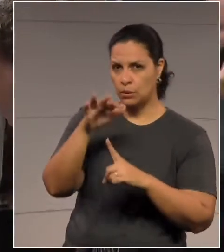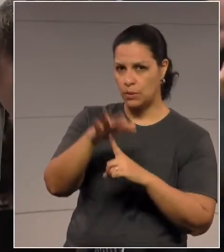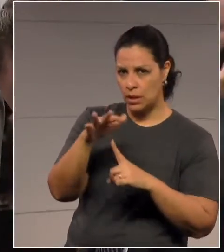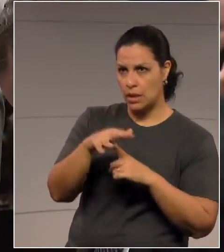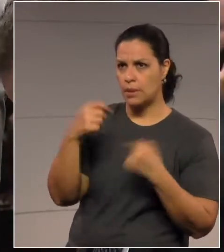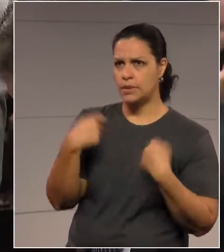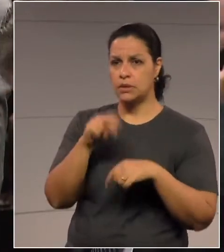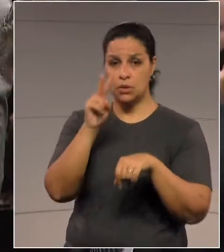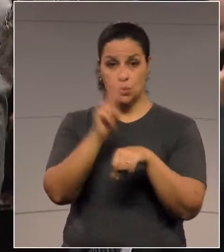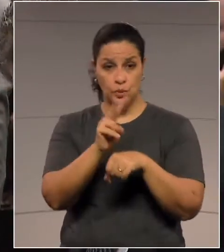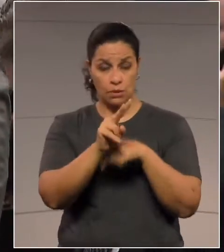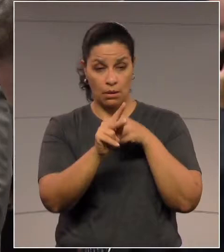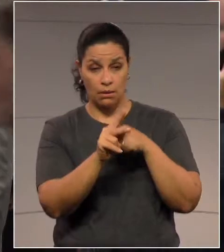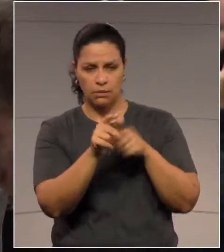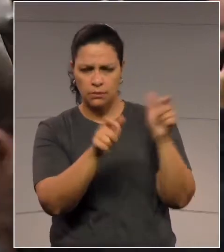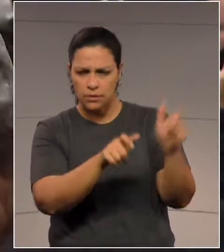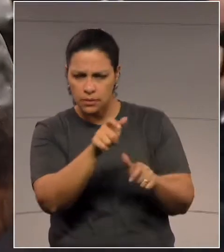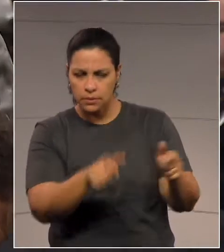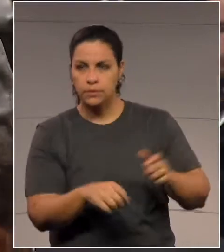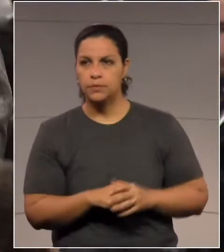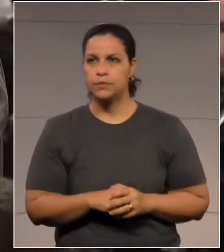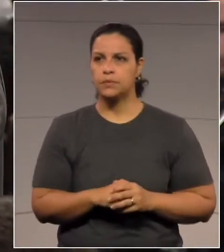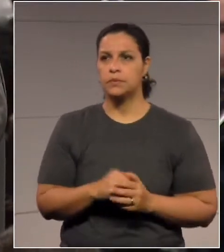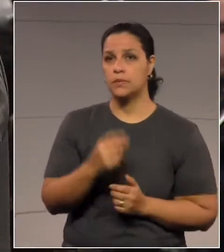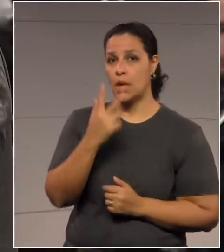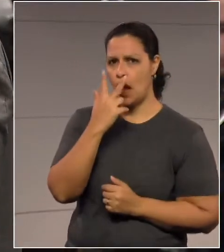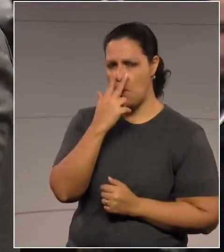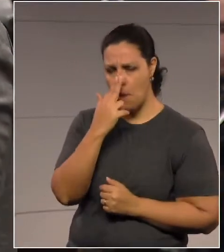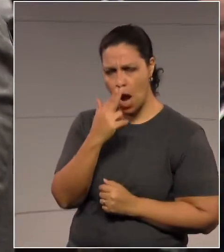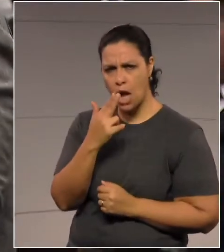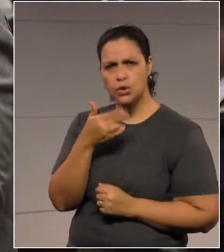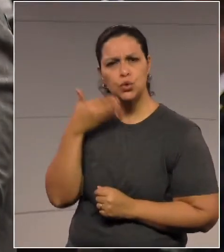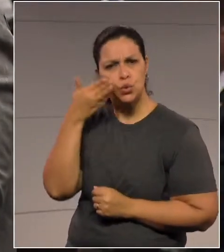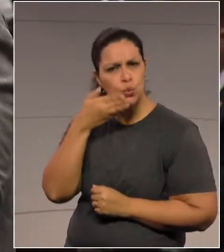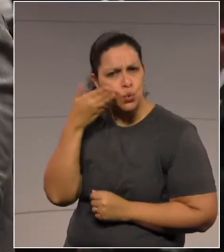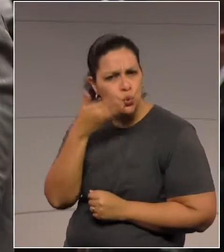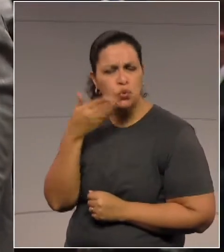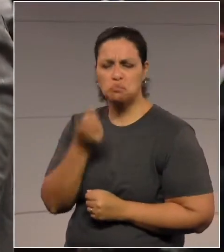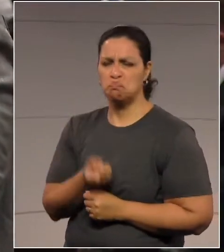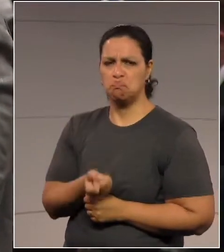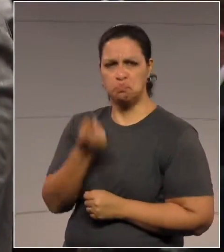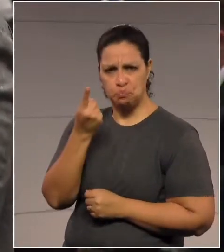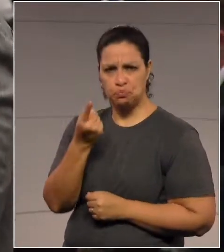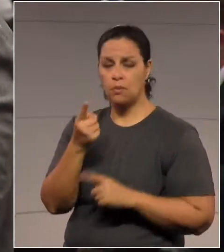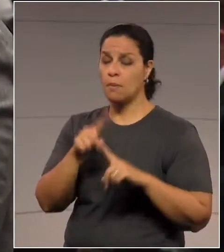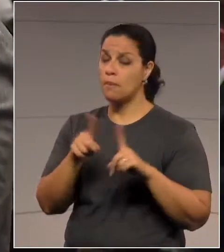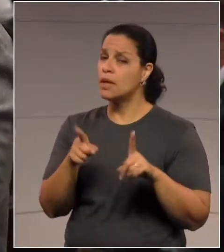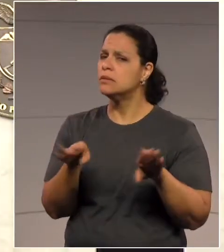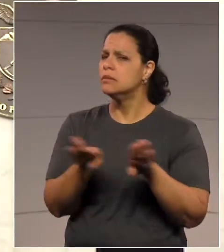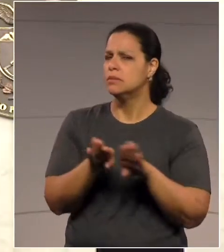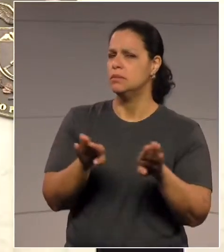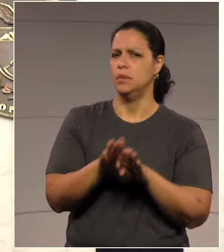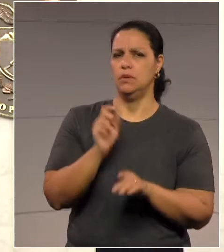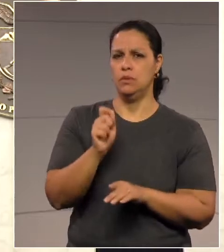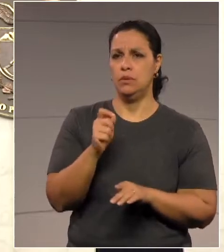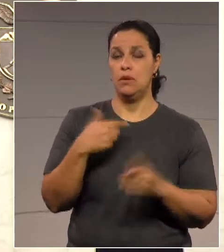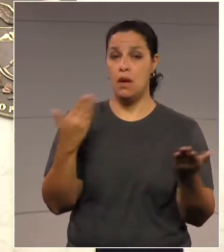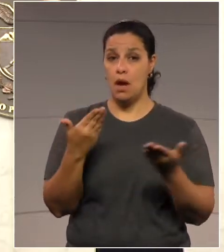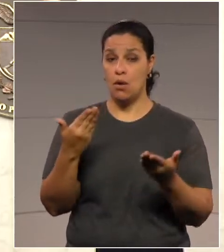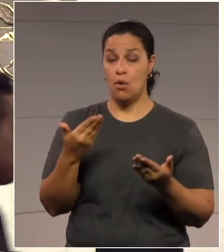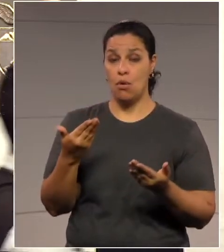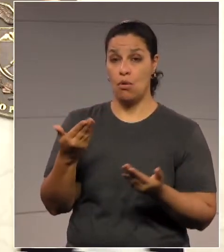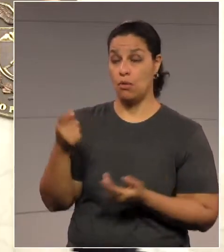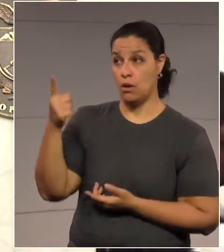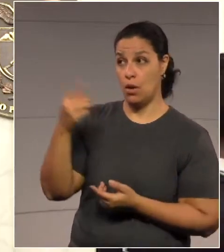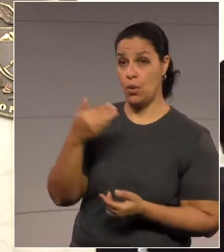das pessoas. Eu acho esse discurso interessante, mas ao mesmo tempo o atual